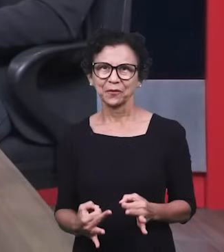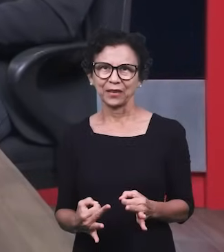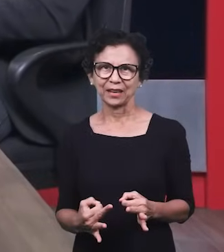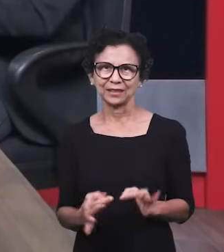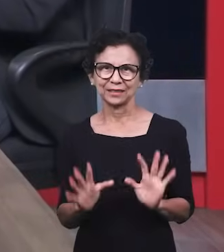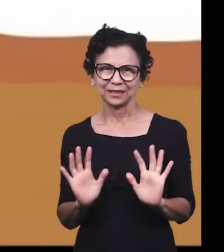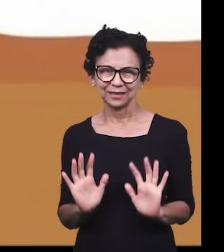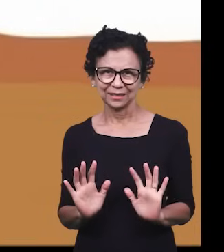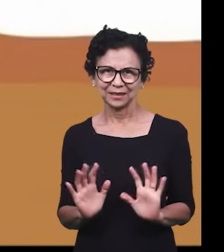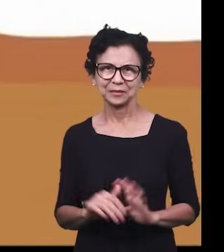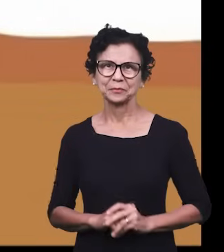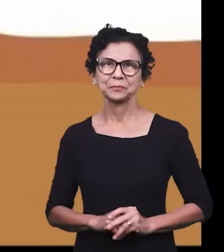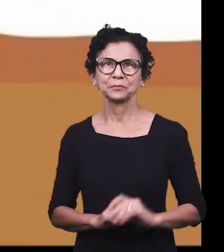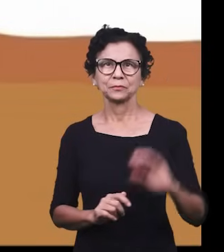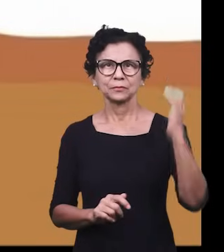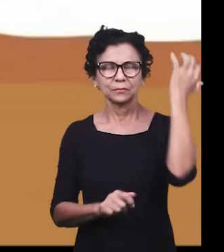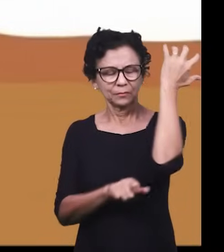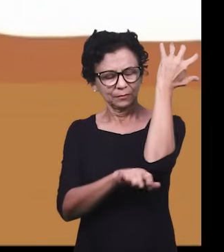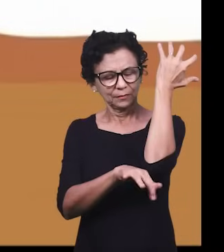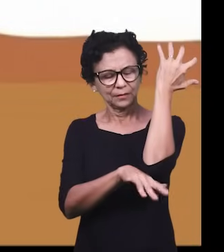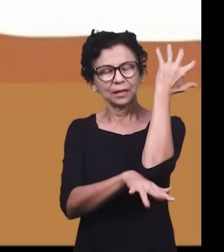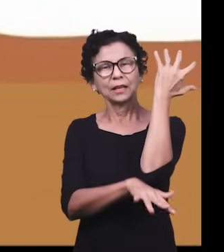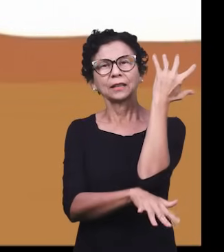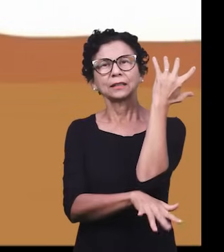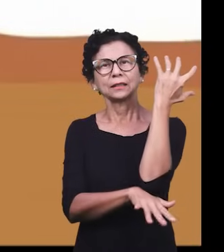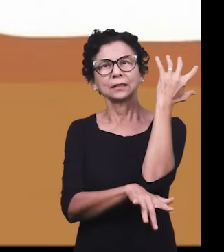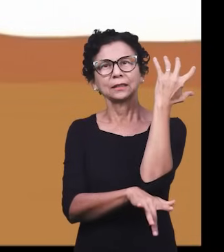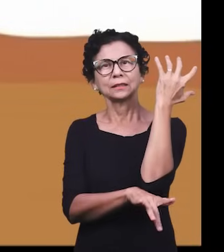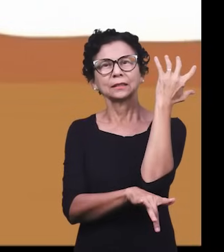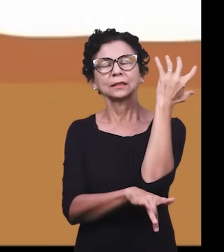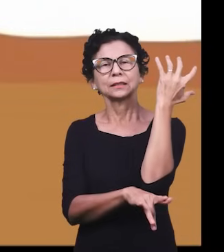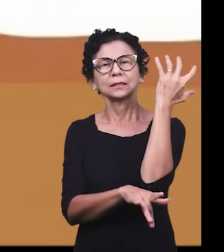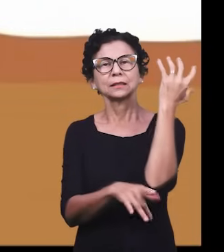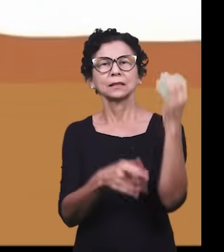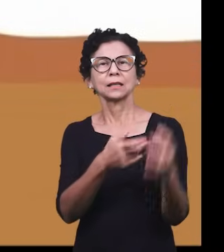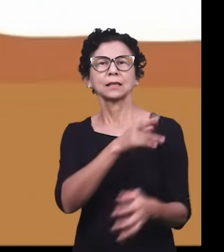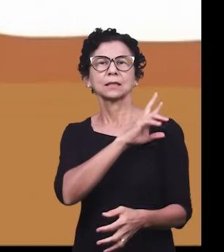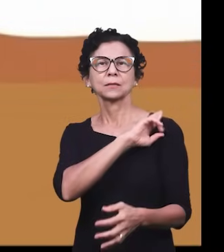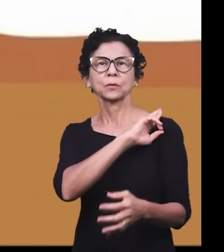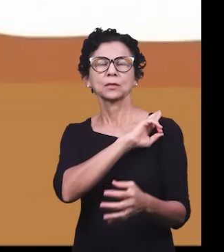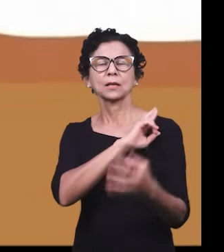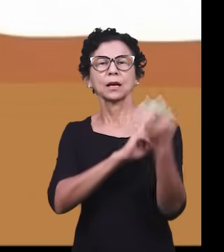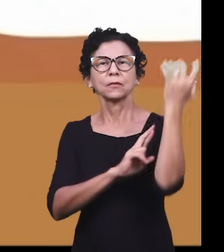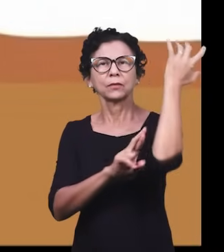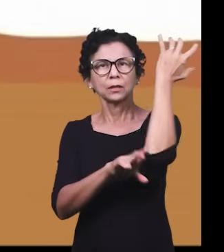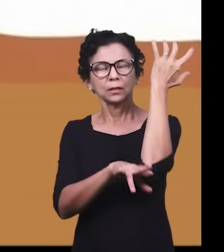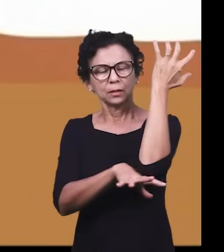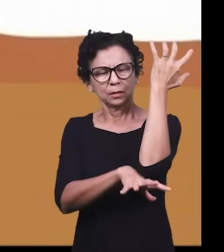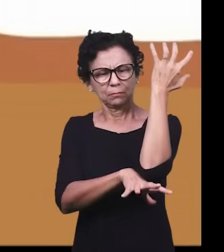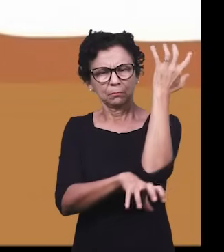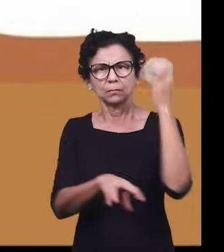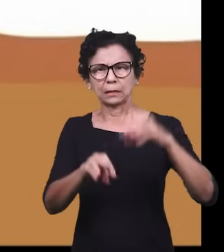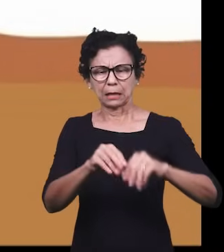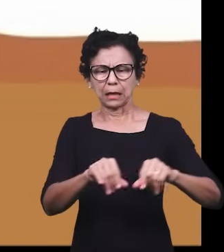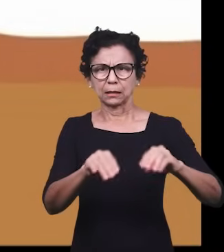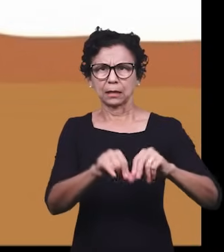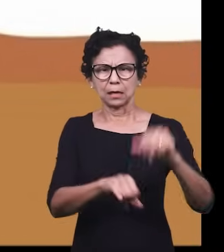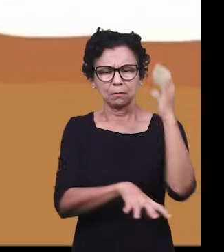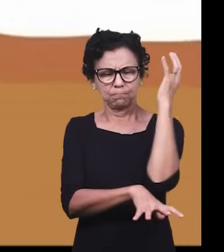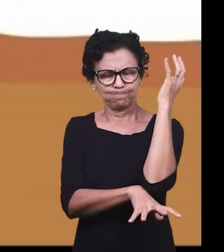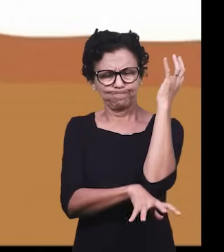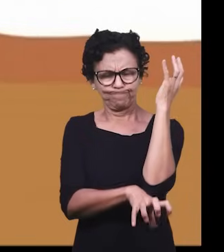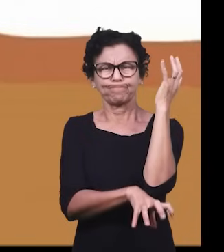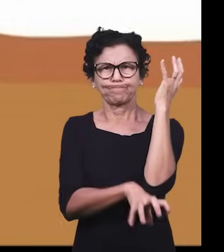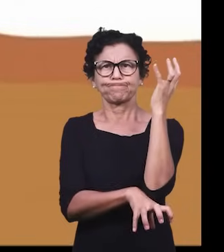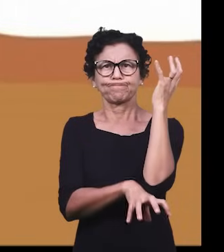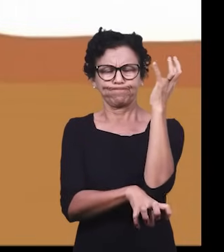ali as raízes né que são responsáveis ali por fixar a a planta ao solo